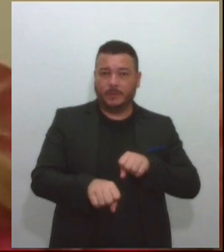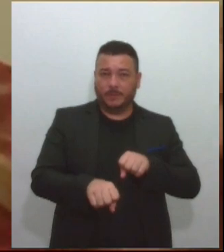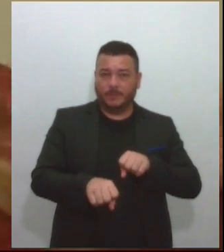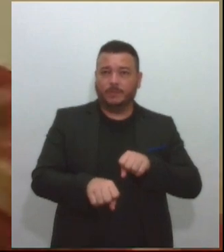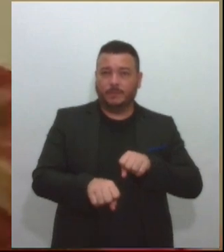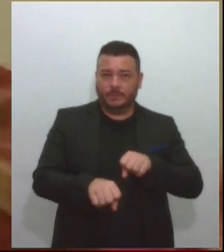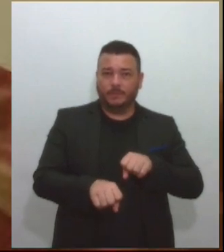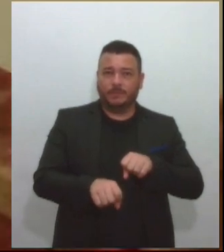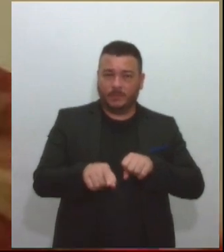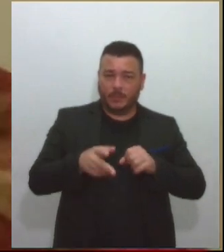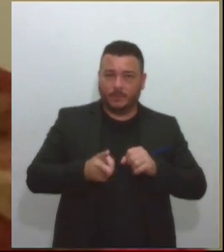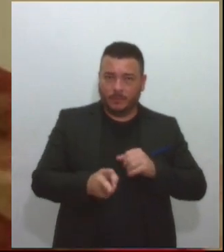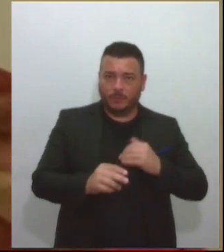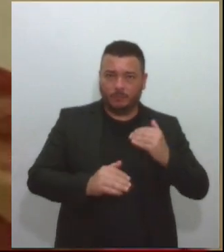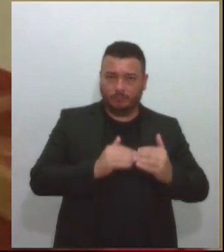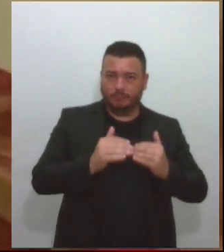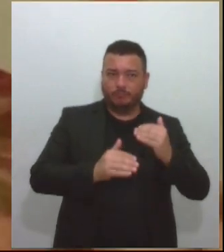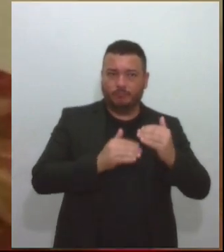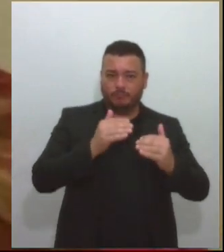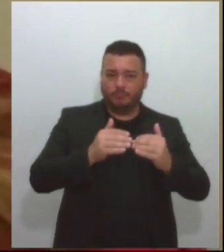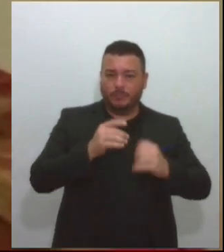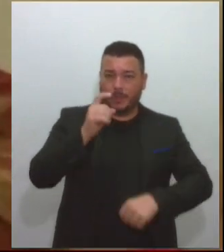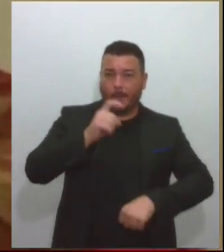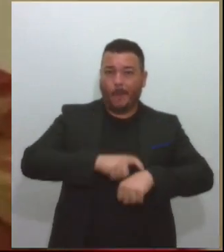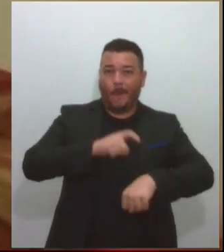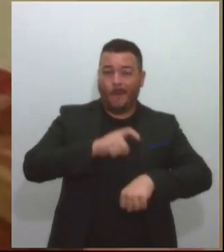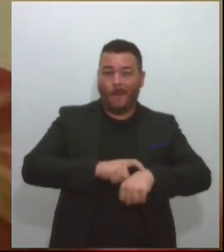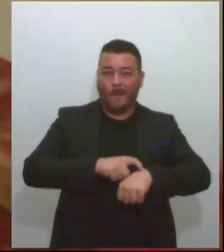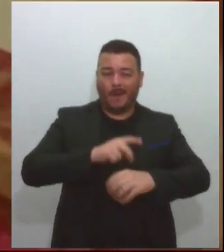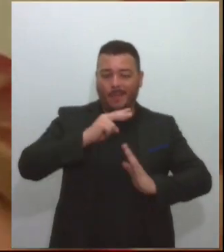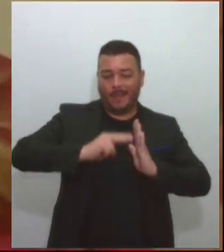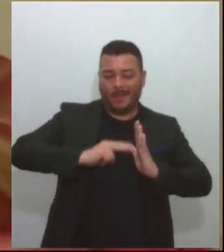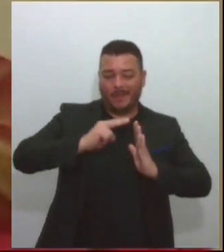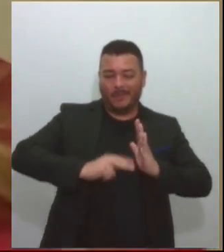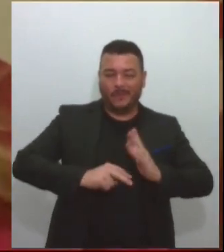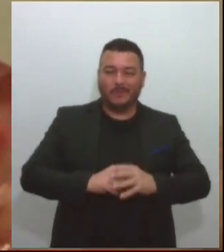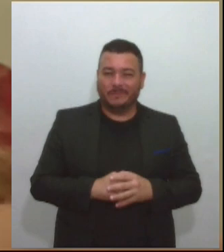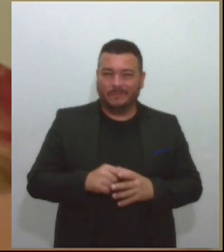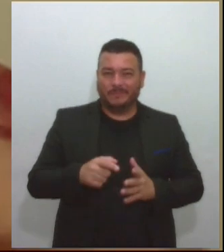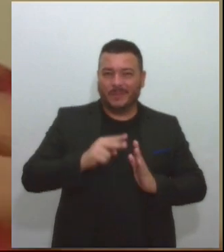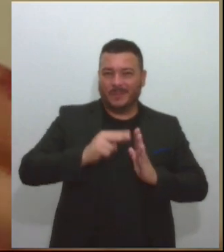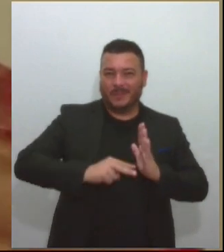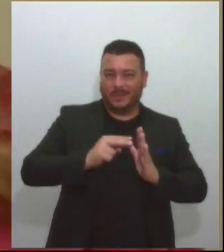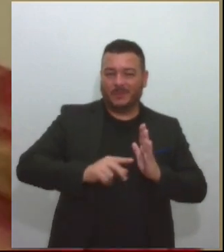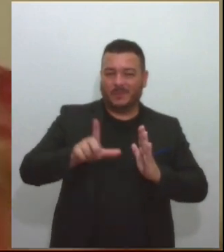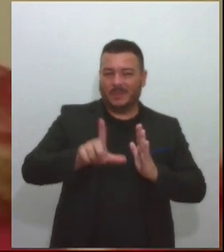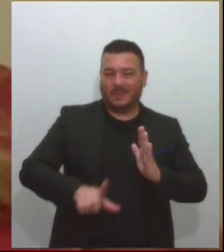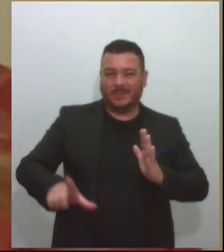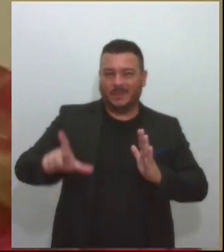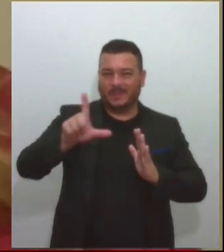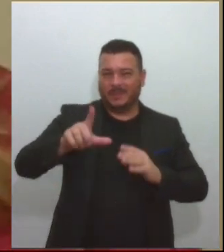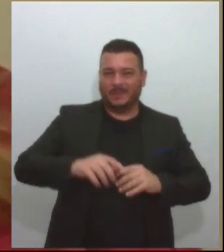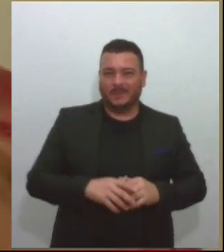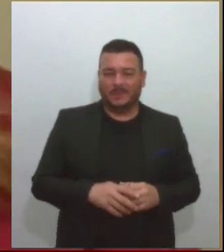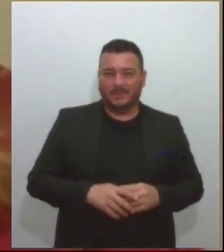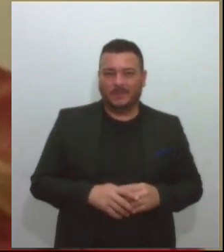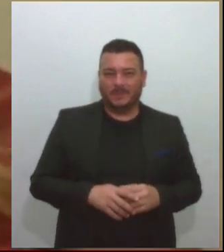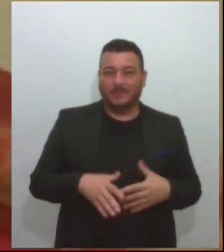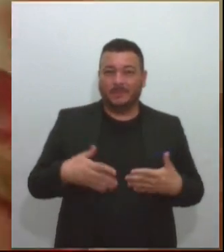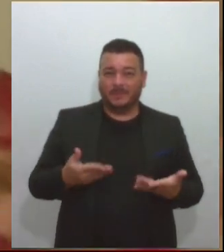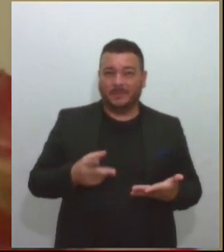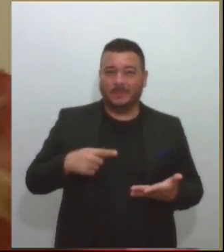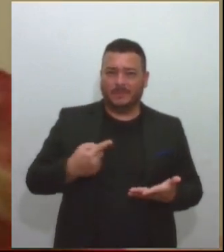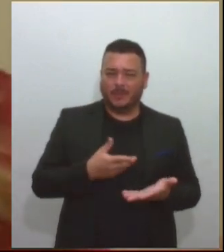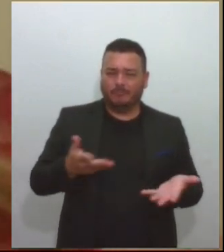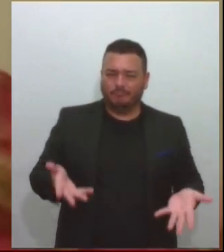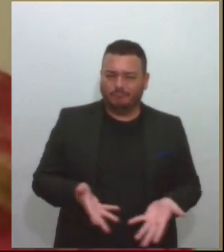desenvolvendo. É a hora da leitura na escola, a leitura literária. Então, a gente vai proporcionar